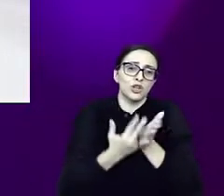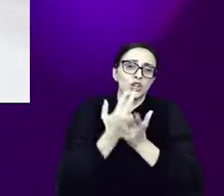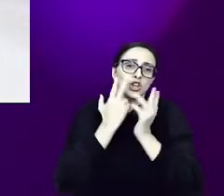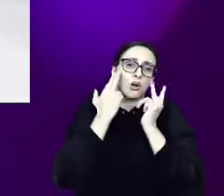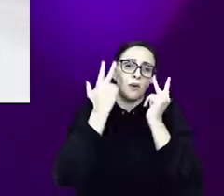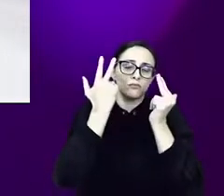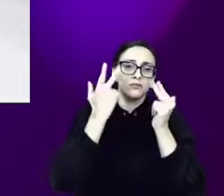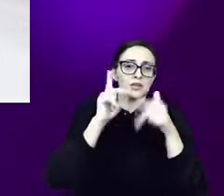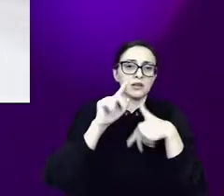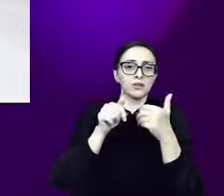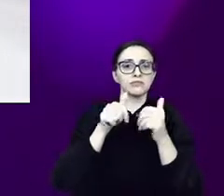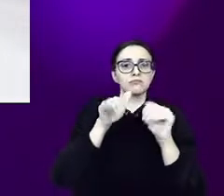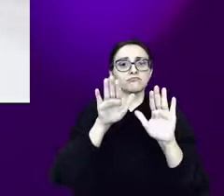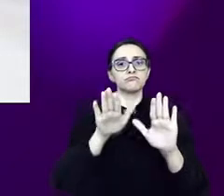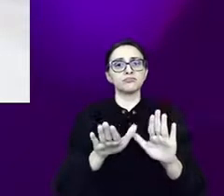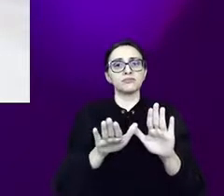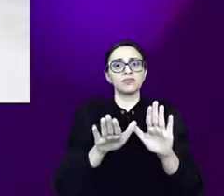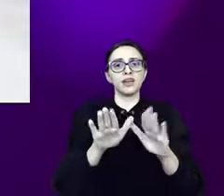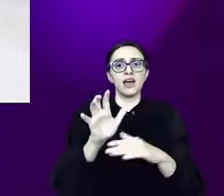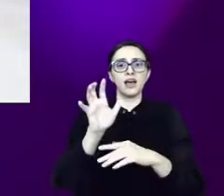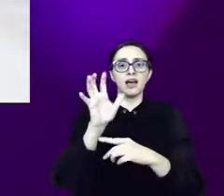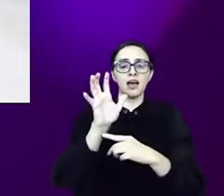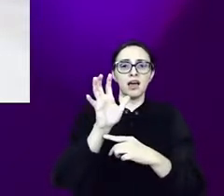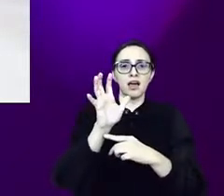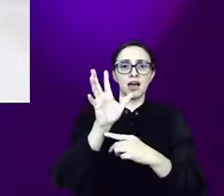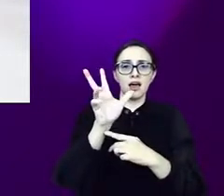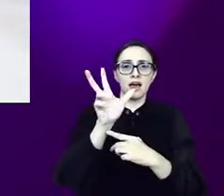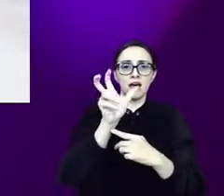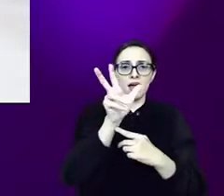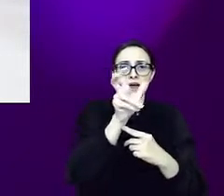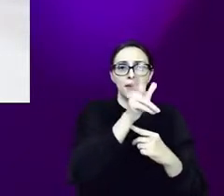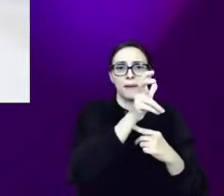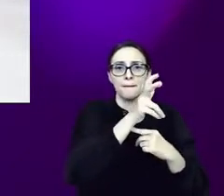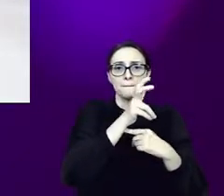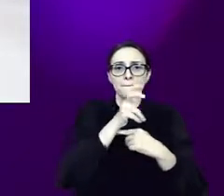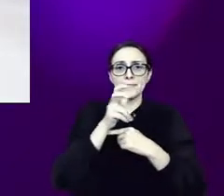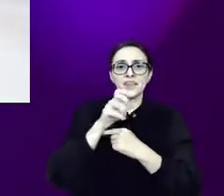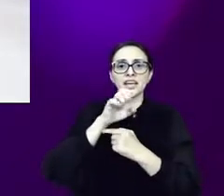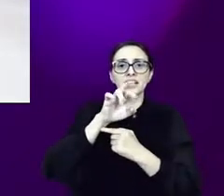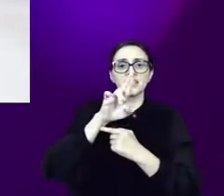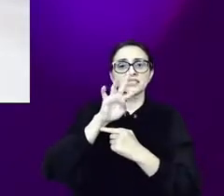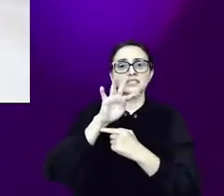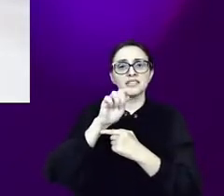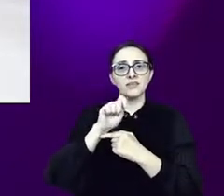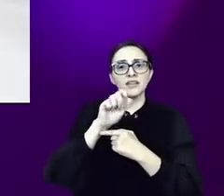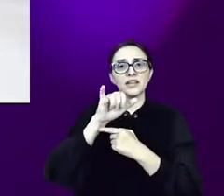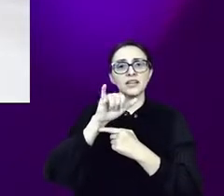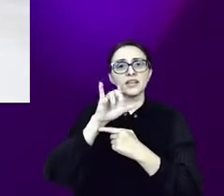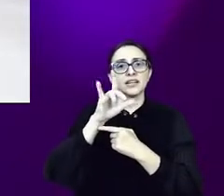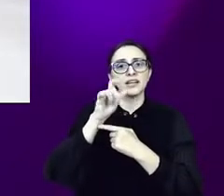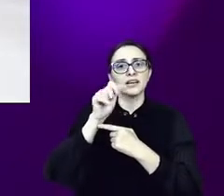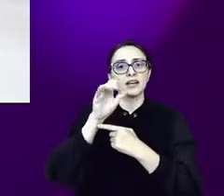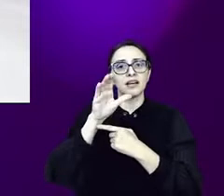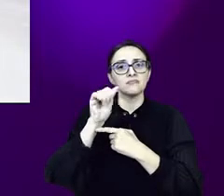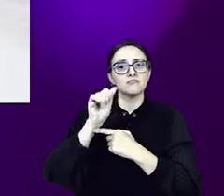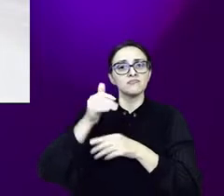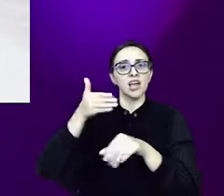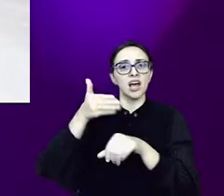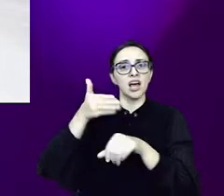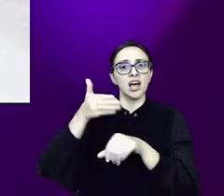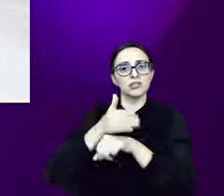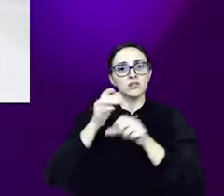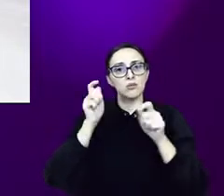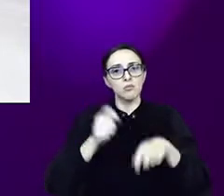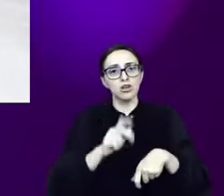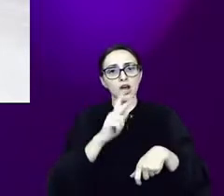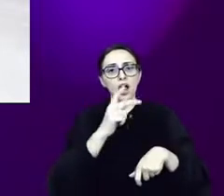a estabilização de uma antena com os sensores na crista ilíaca, a via de acesso, a nossa, de Hardinge, mas pode ser feita